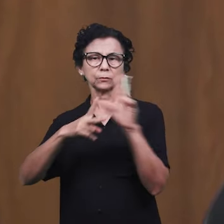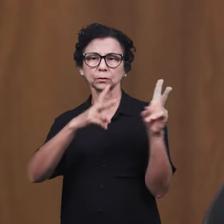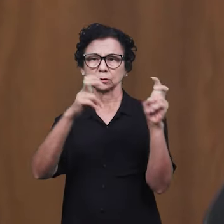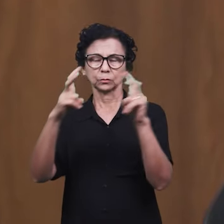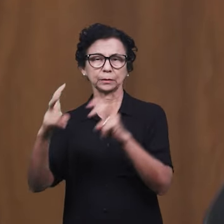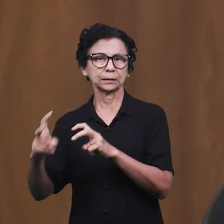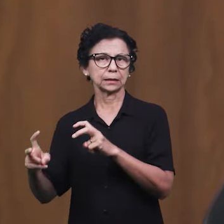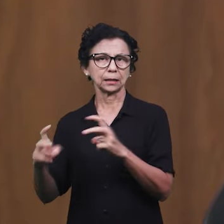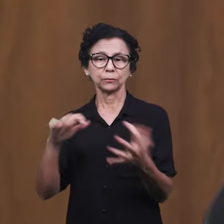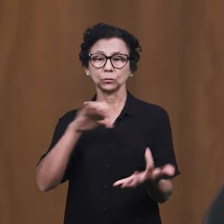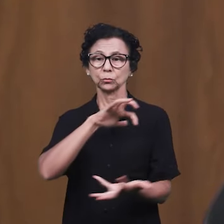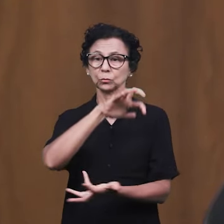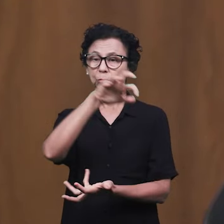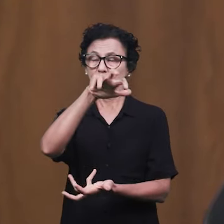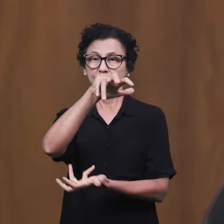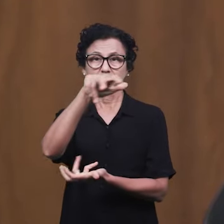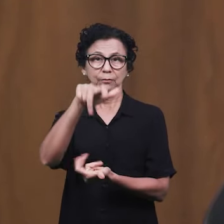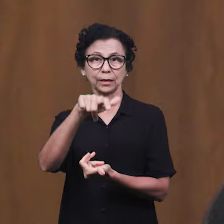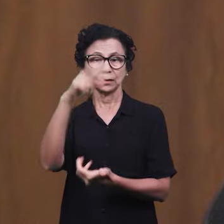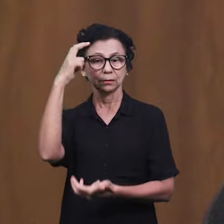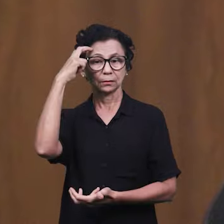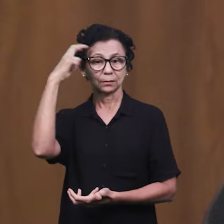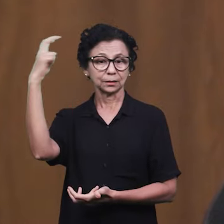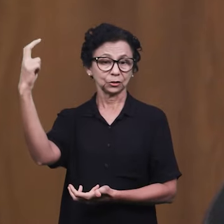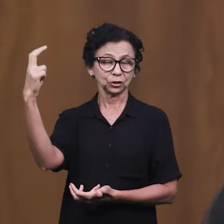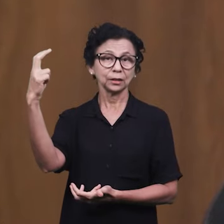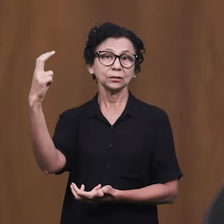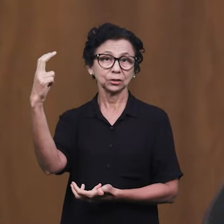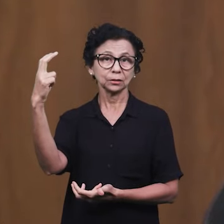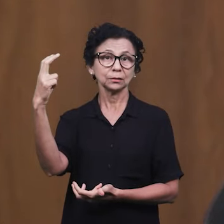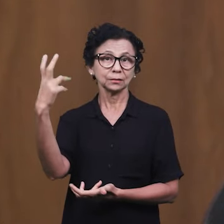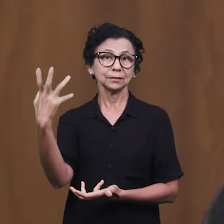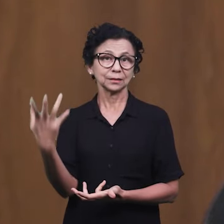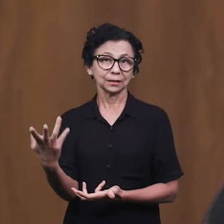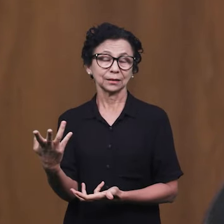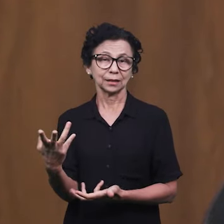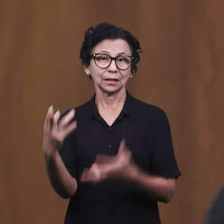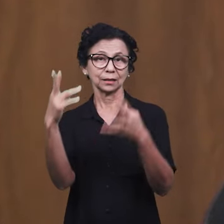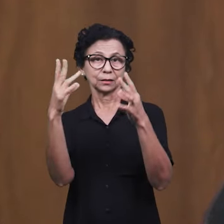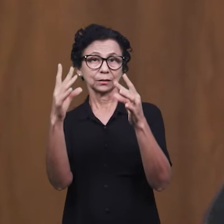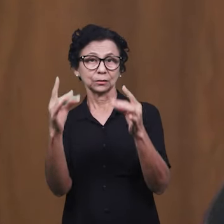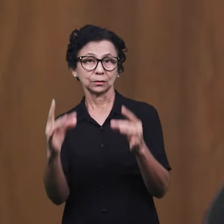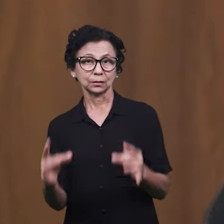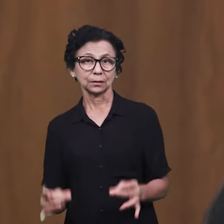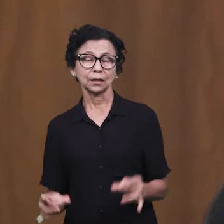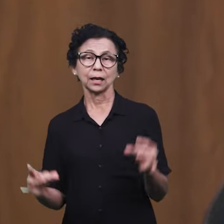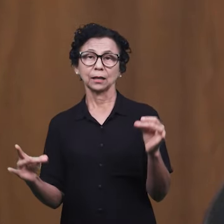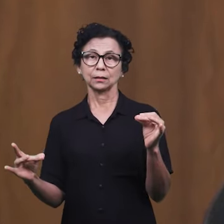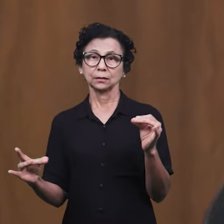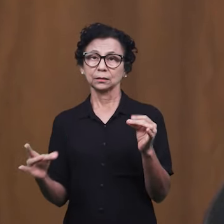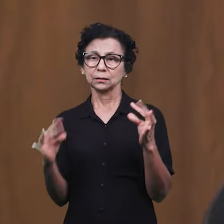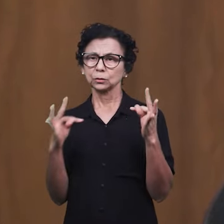de todo o universo e, por isso, essa hipótese ela explicaria todas essas coisas.